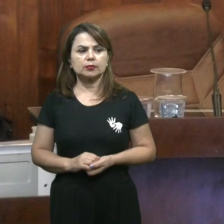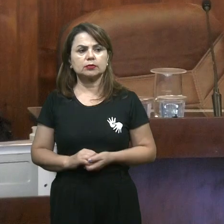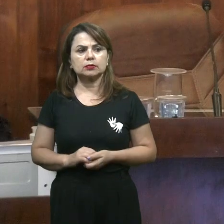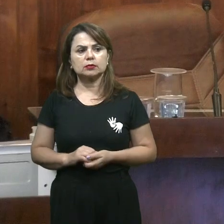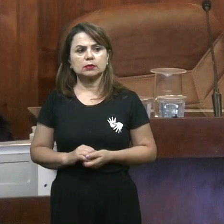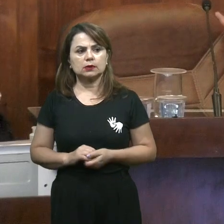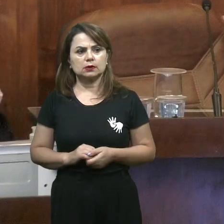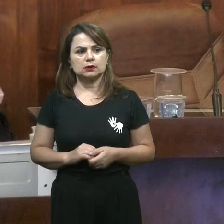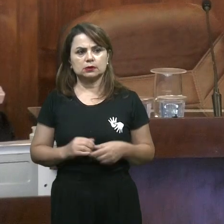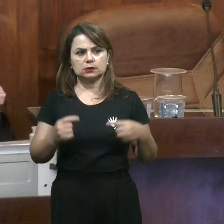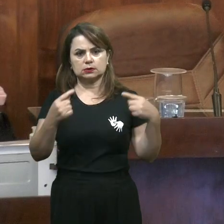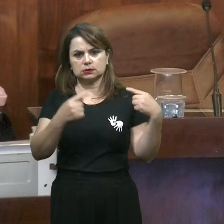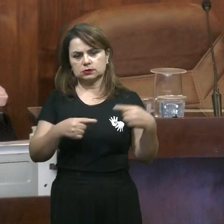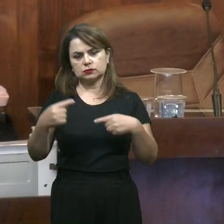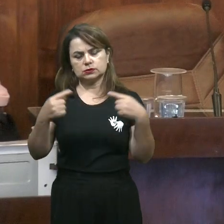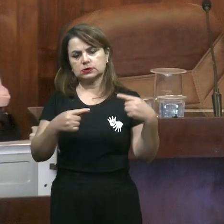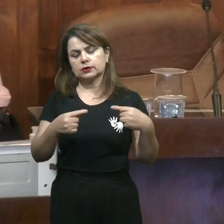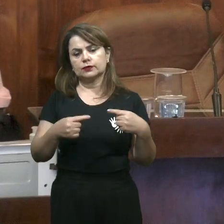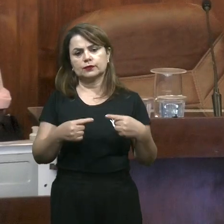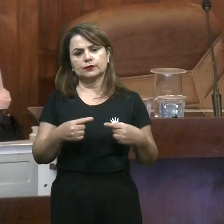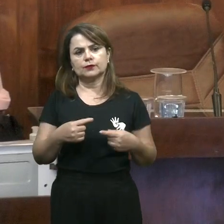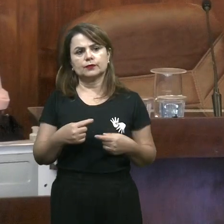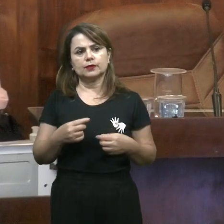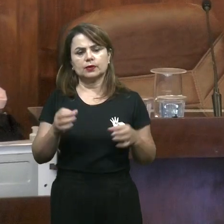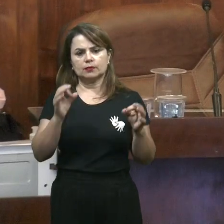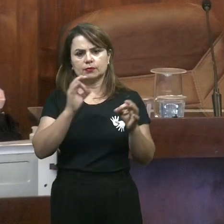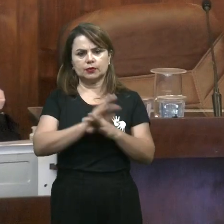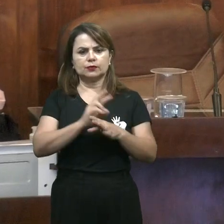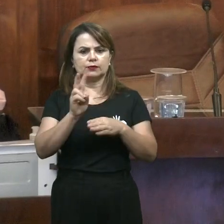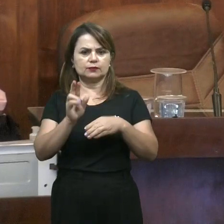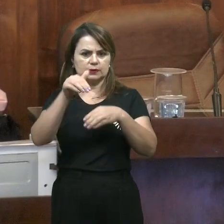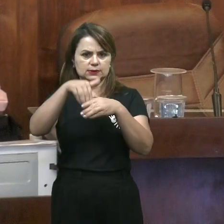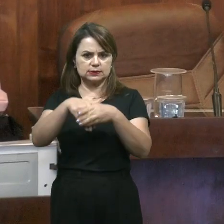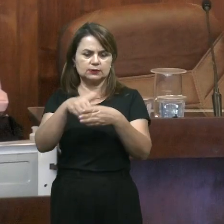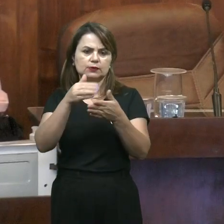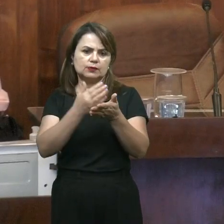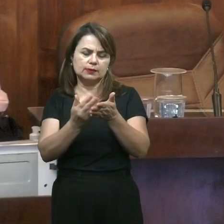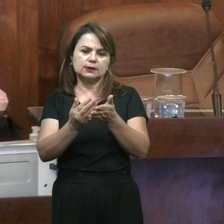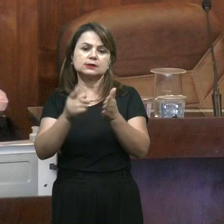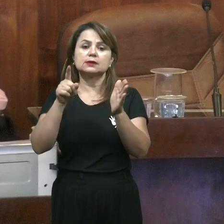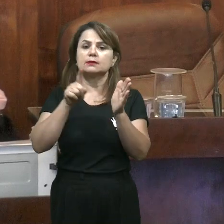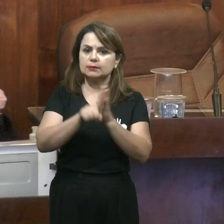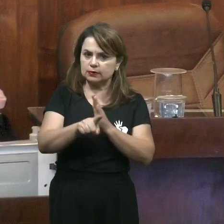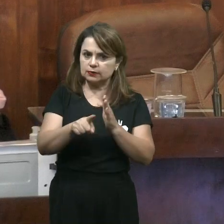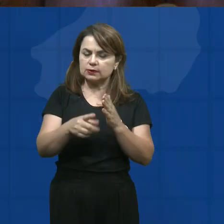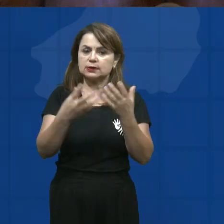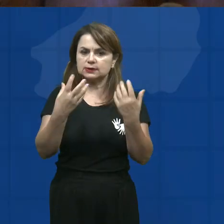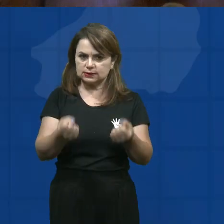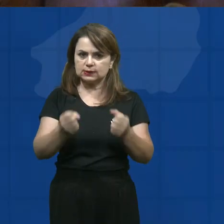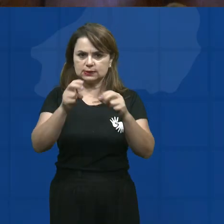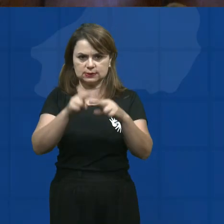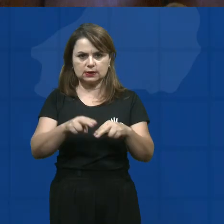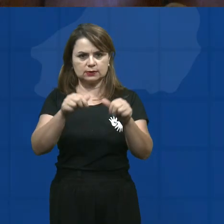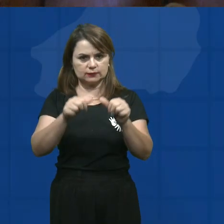Em discussão, o requerimento. Não havendo vereadores inscritos, está em discussão, está em votação. Os vereadores que estão favoráveis, permaneçam como se encontram. Aprovado.